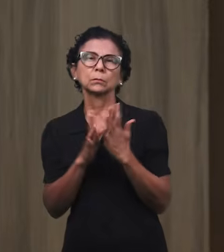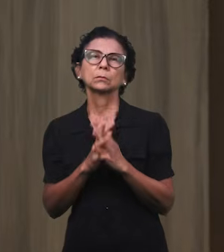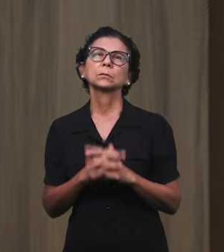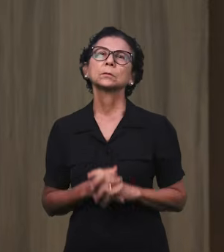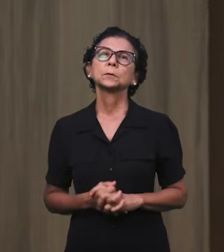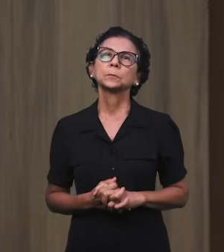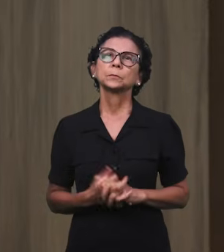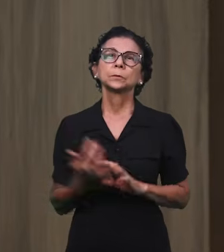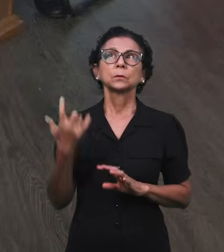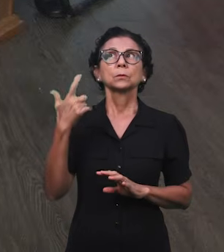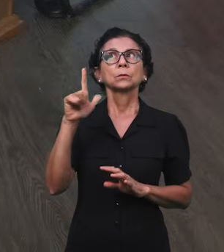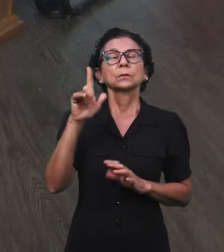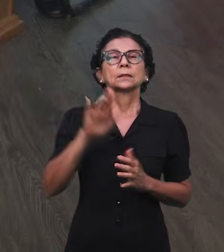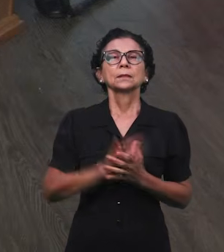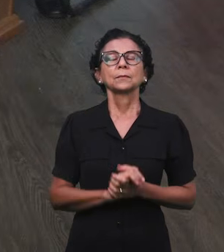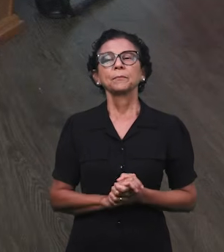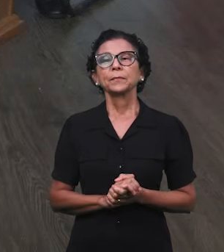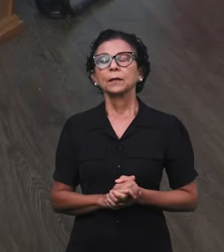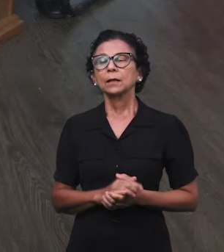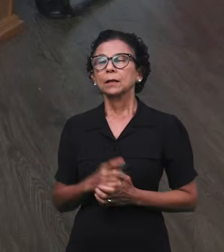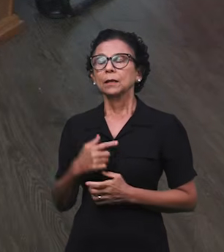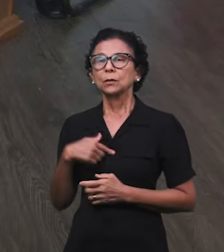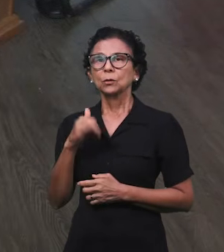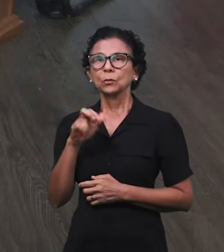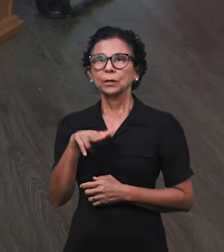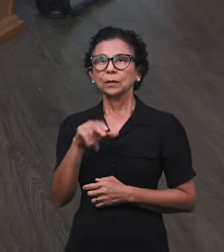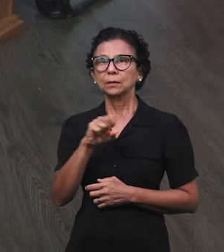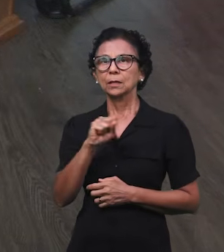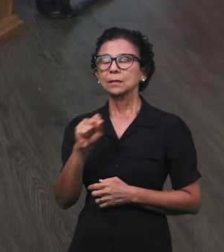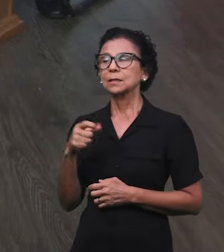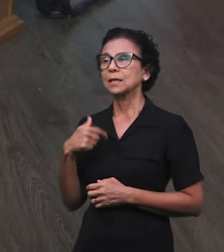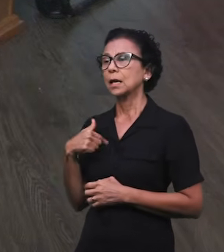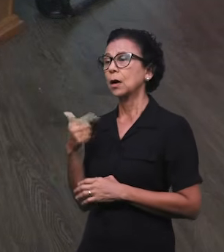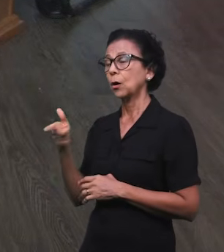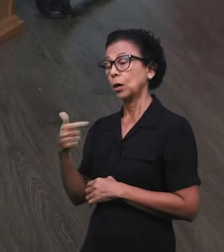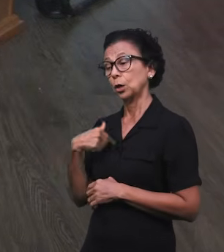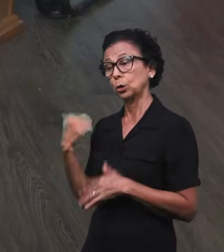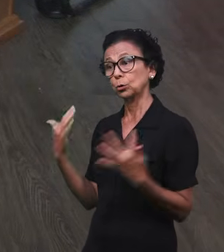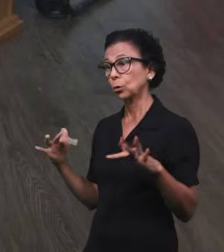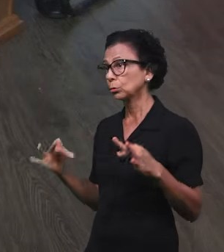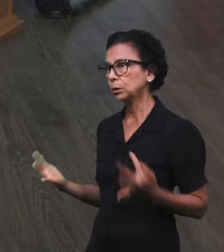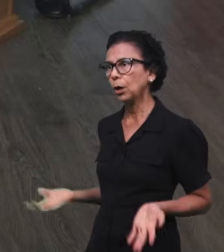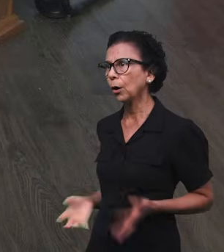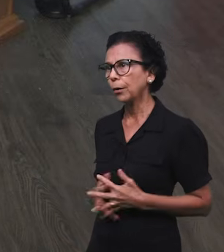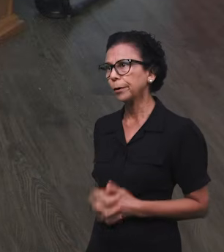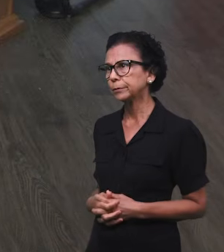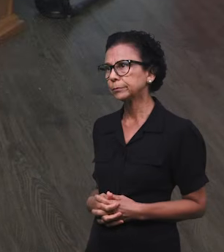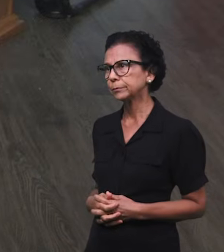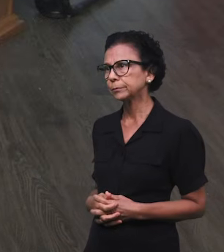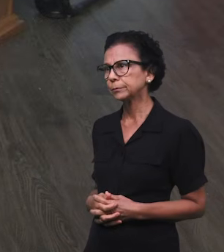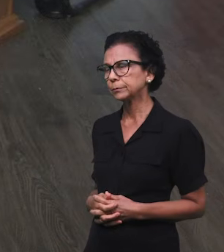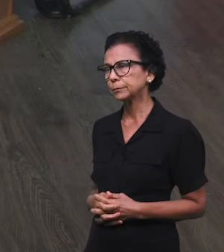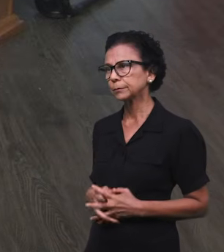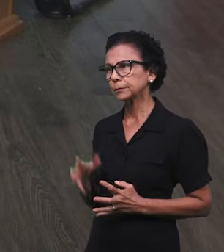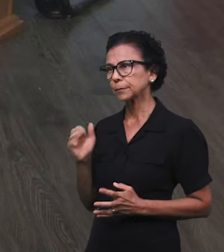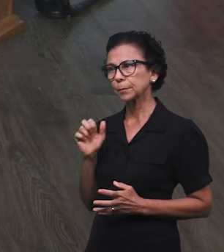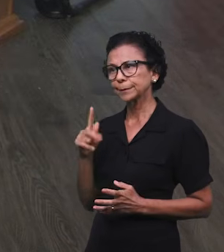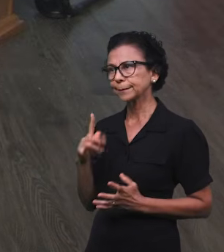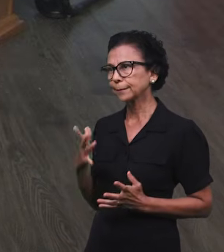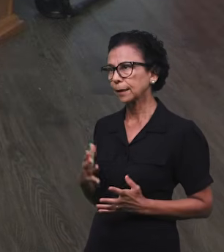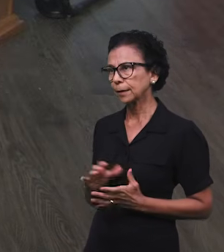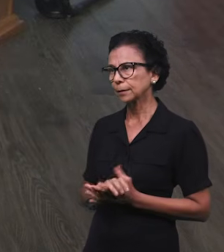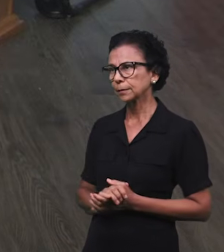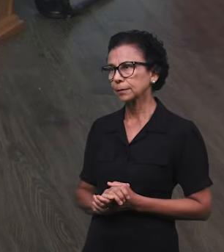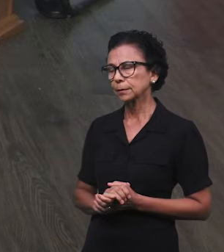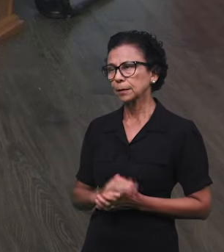é do BPC. Não é só chegar no INSS e falar, tô com dor aqui, me dá... Não, né? Não é automático. É um processo, É um processo. Né?